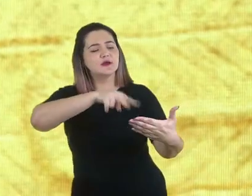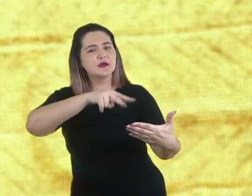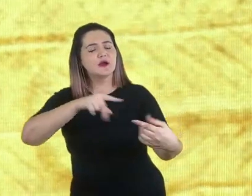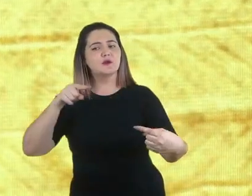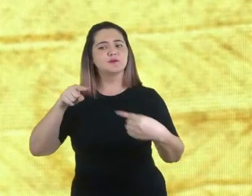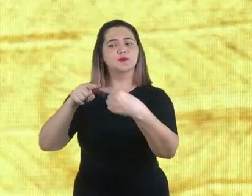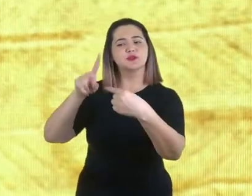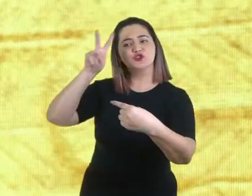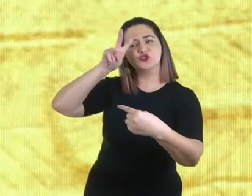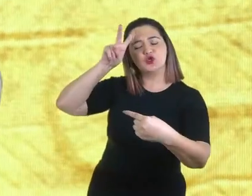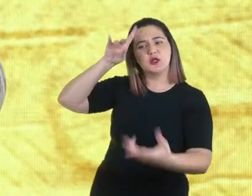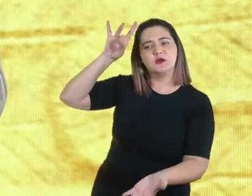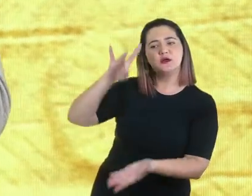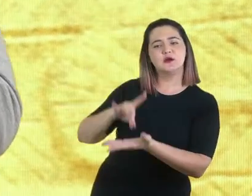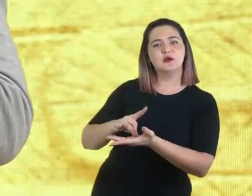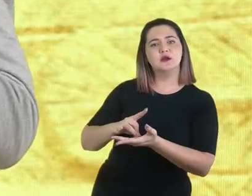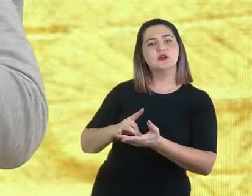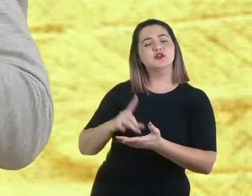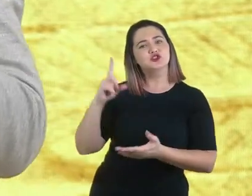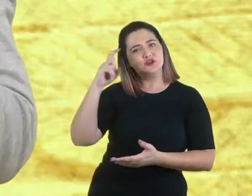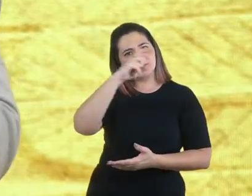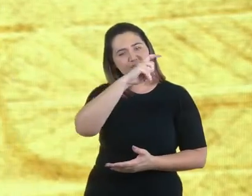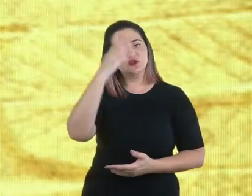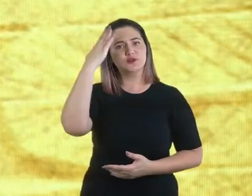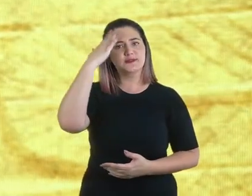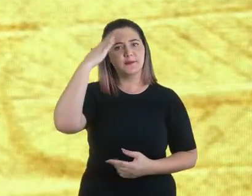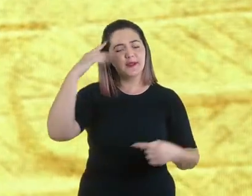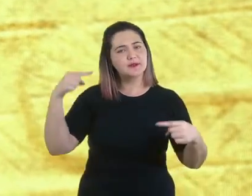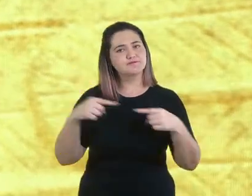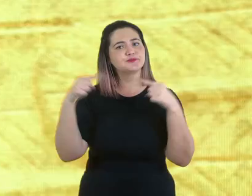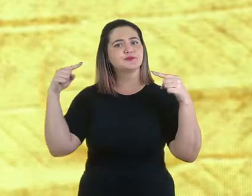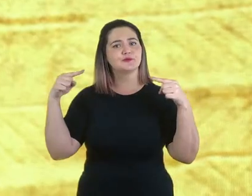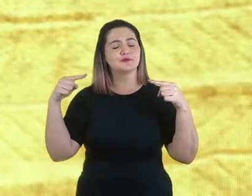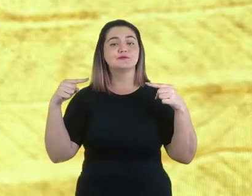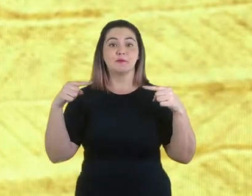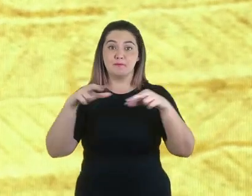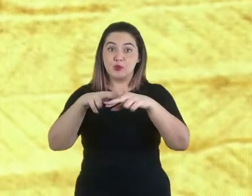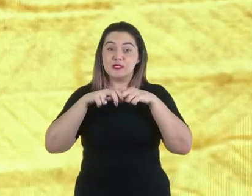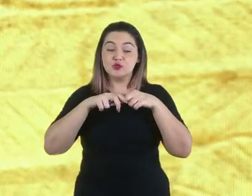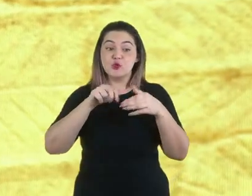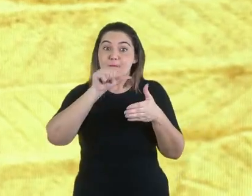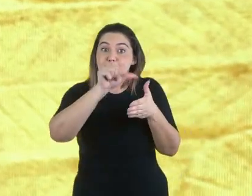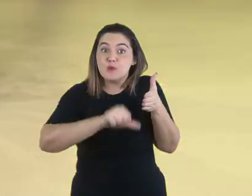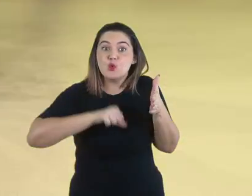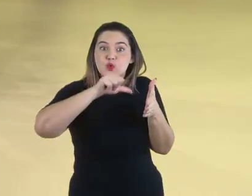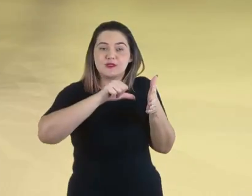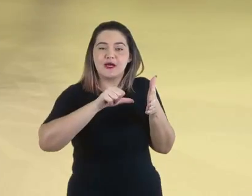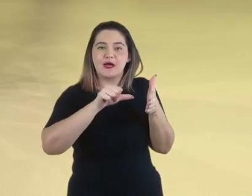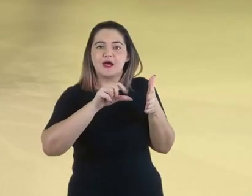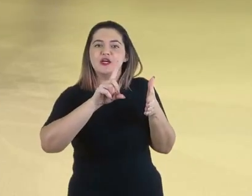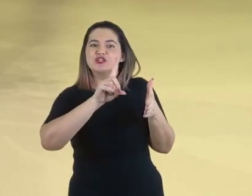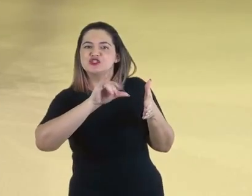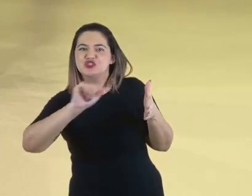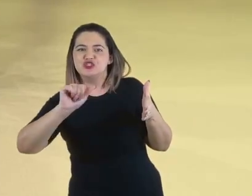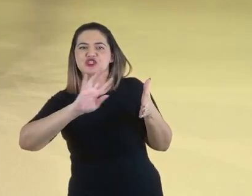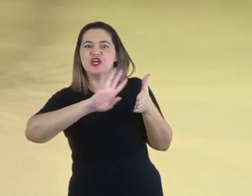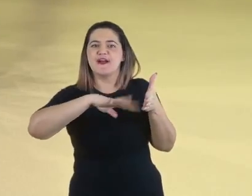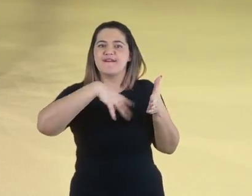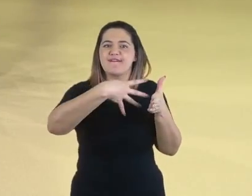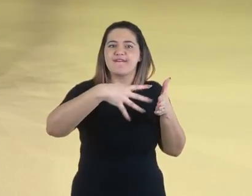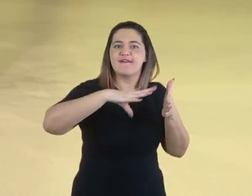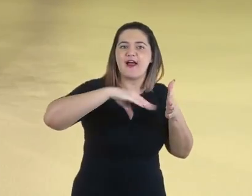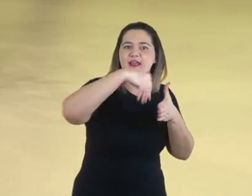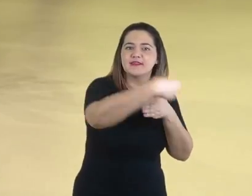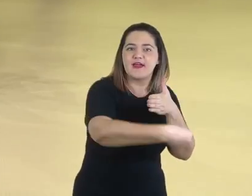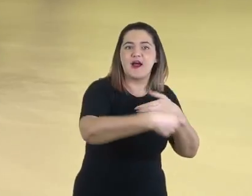a vinda do Messias. Então a mudança dos calendários era séria do ponto de vista profético. As festas do antigo Israel